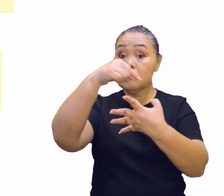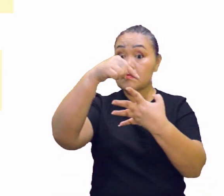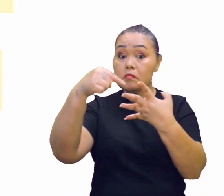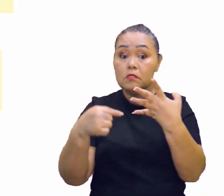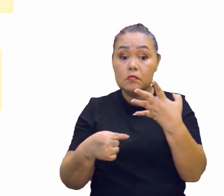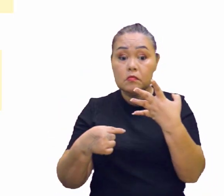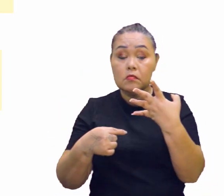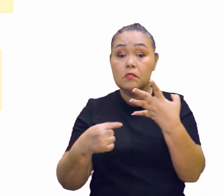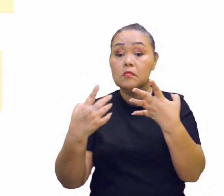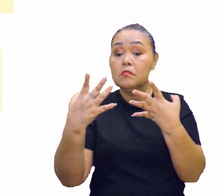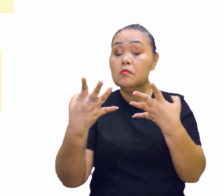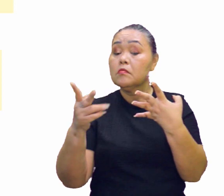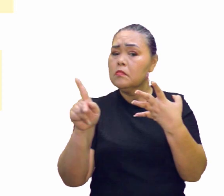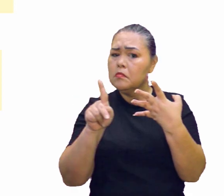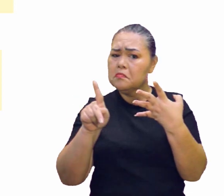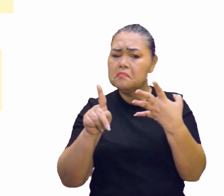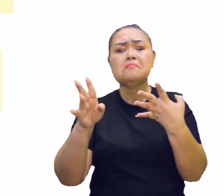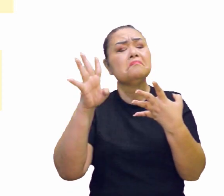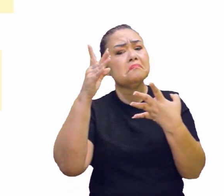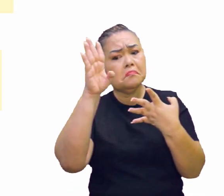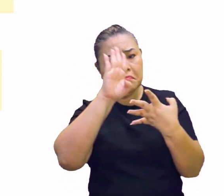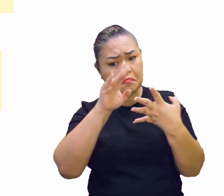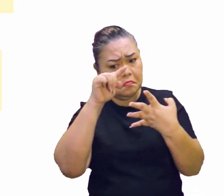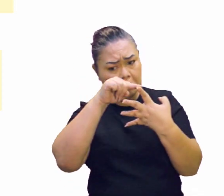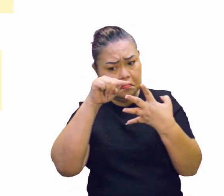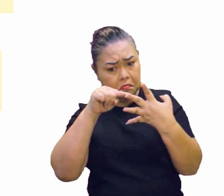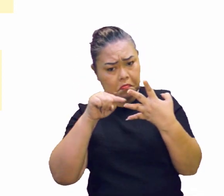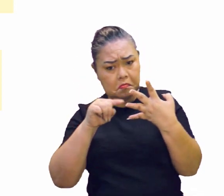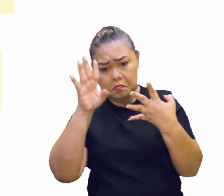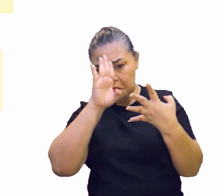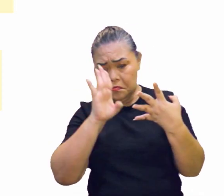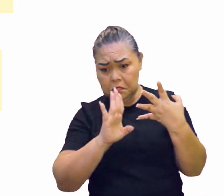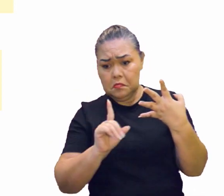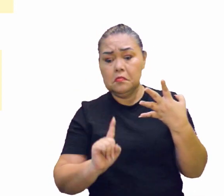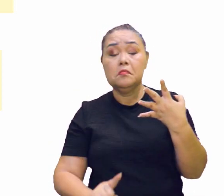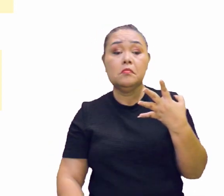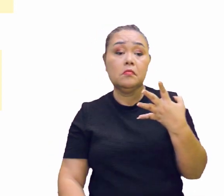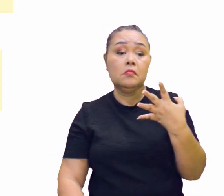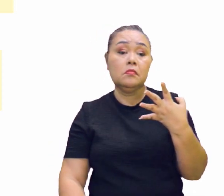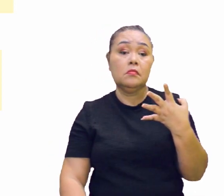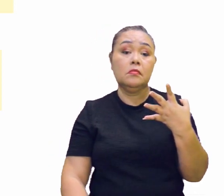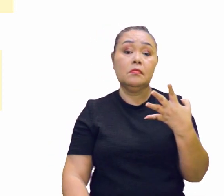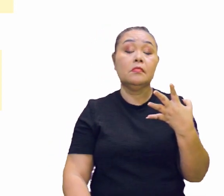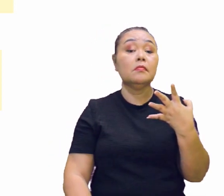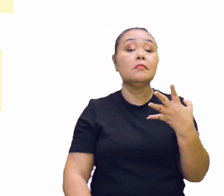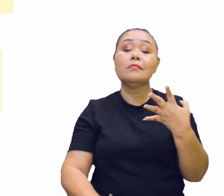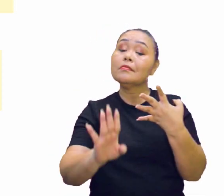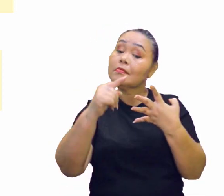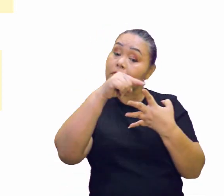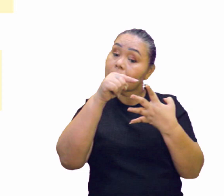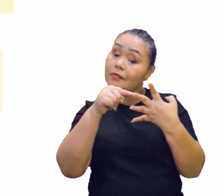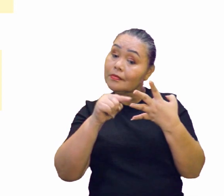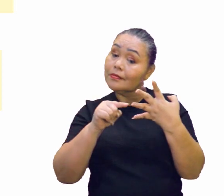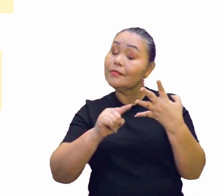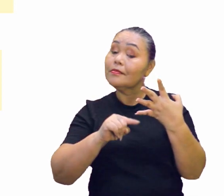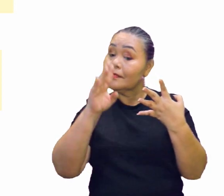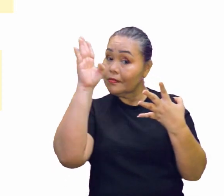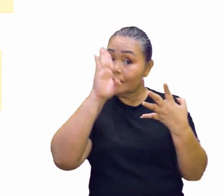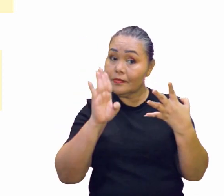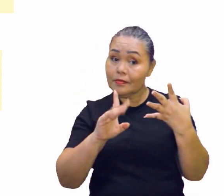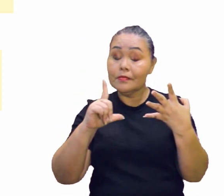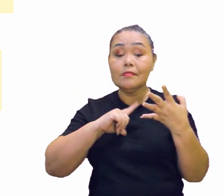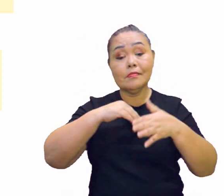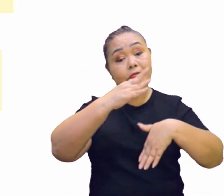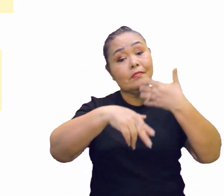Brasis. Professor, 4 Brasis, pois é, vamos entender por que ele é chamado de Brasis e por que são 4, né? Tem a